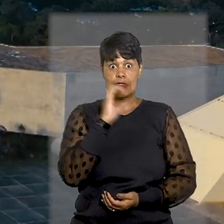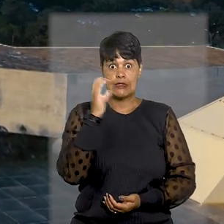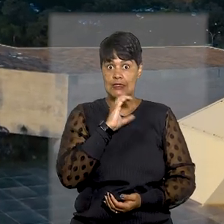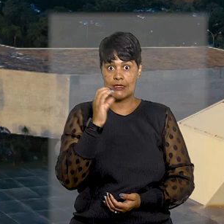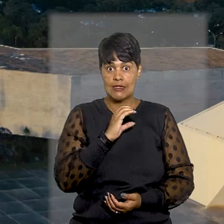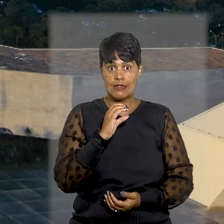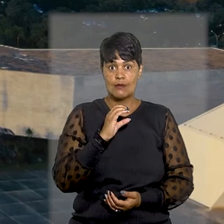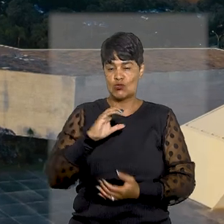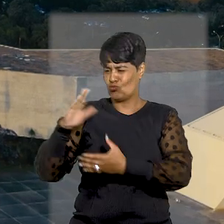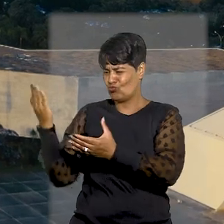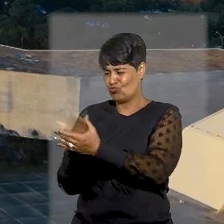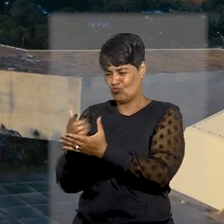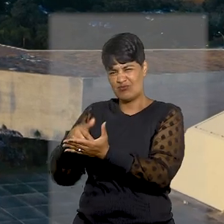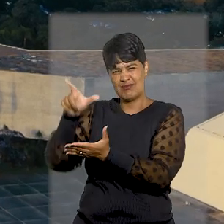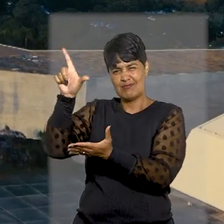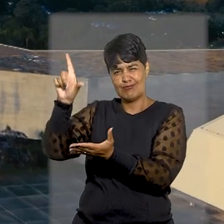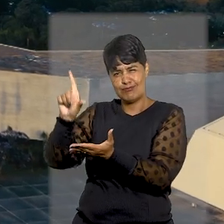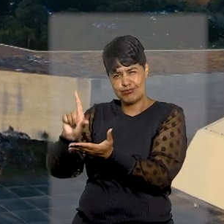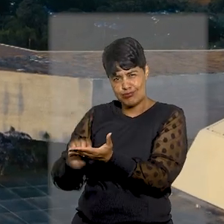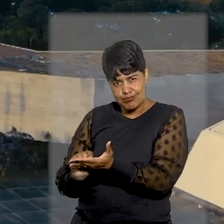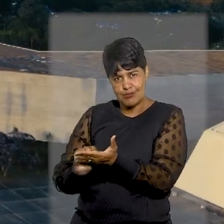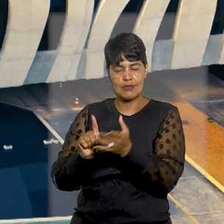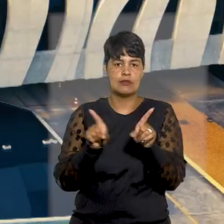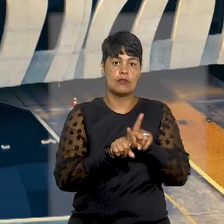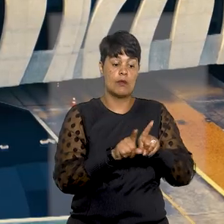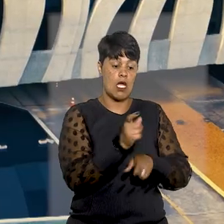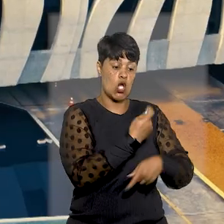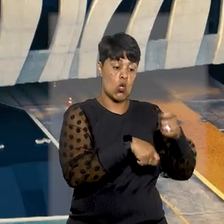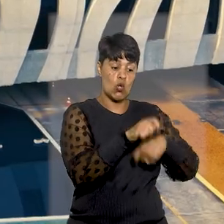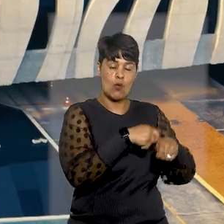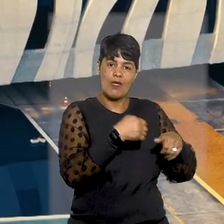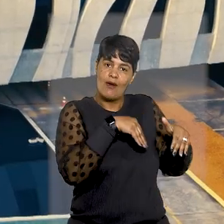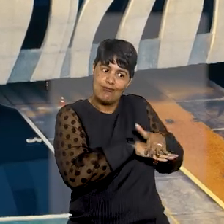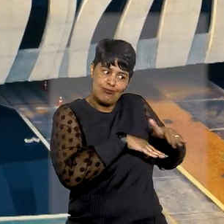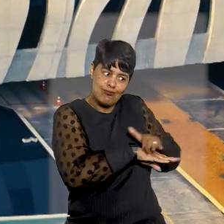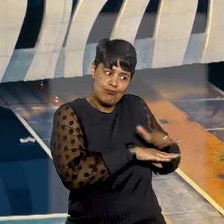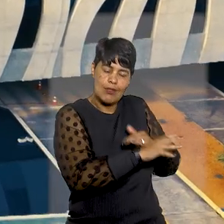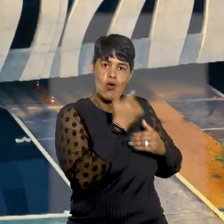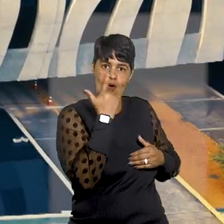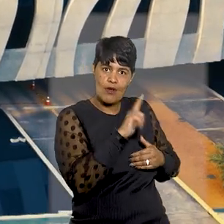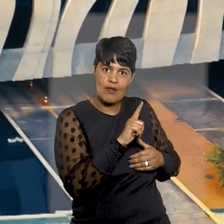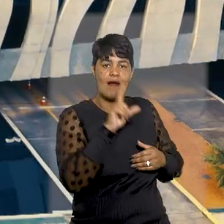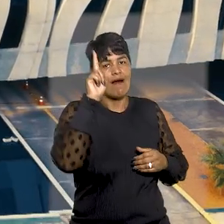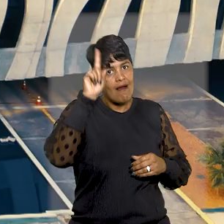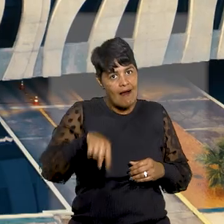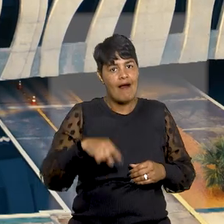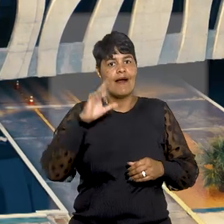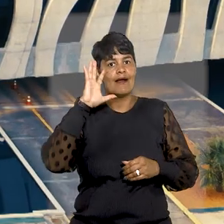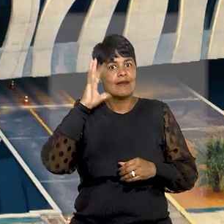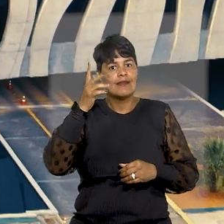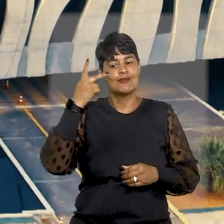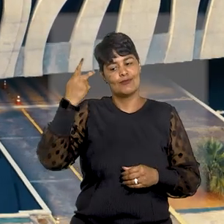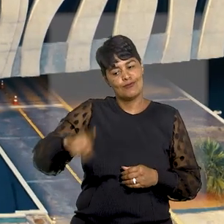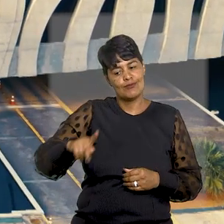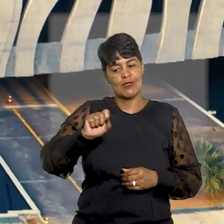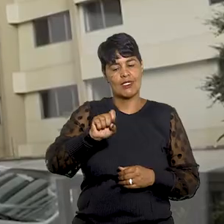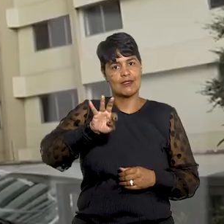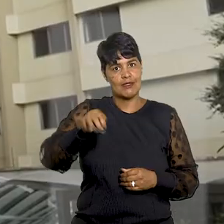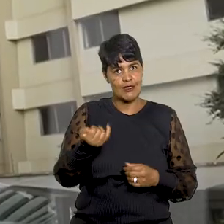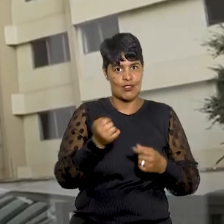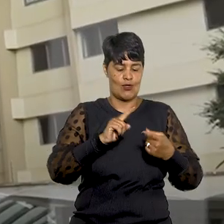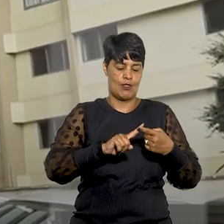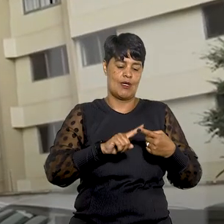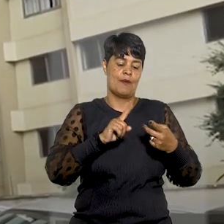judicialização e mais economia para os cofres públicos é isso que o acordo firmado entre o STJ